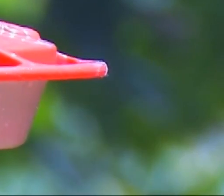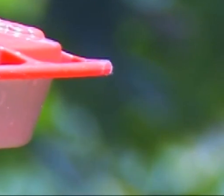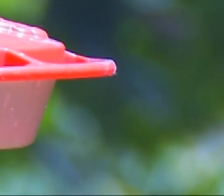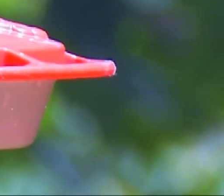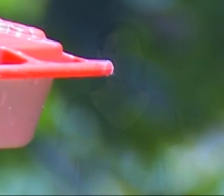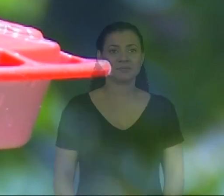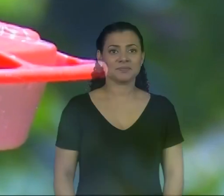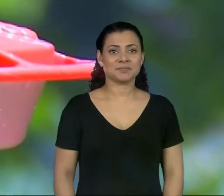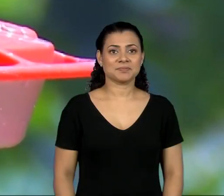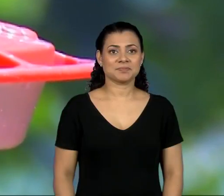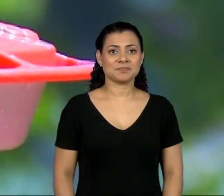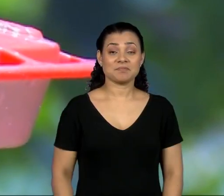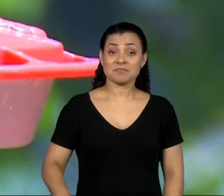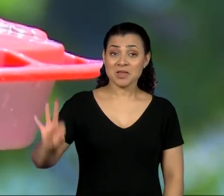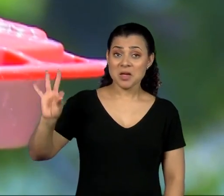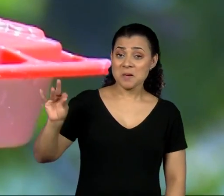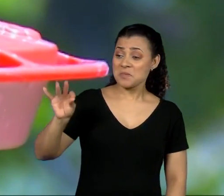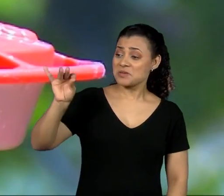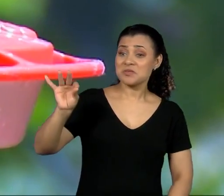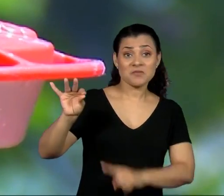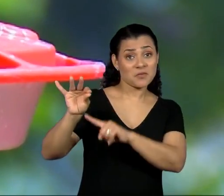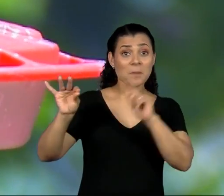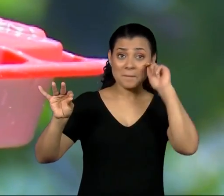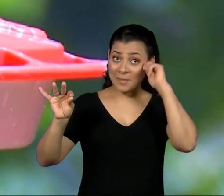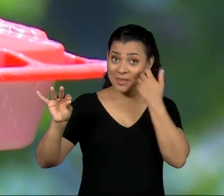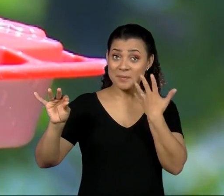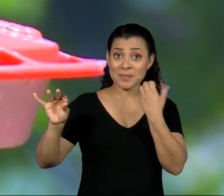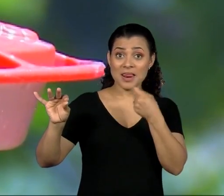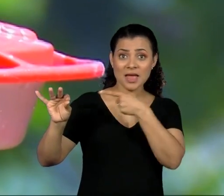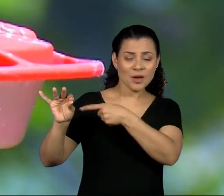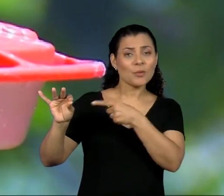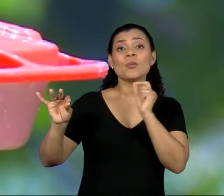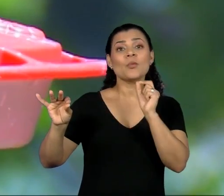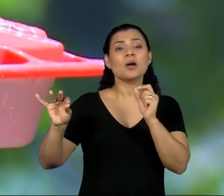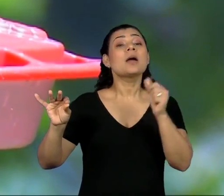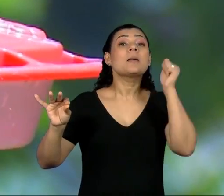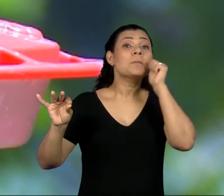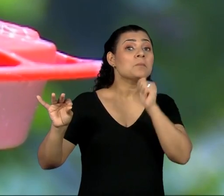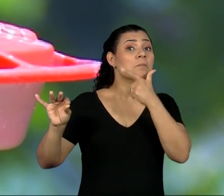Como a plumagem do beija-flor preto de cauda branca é igual para o macho e a